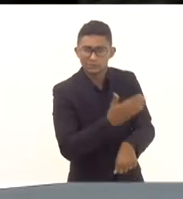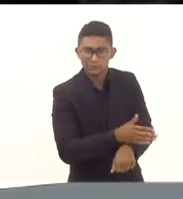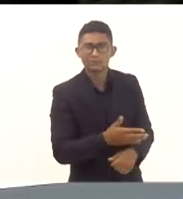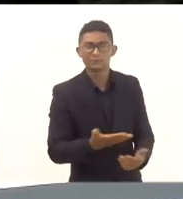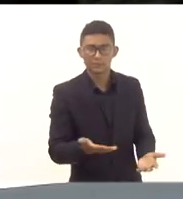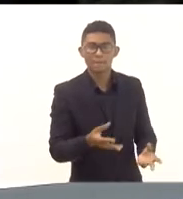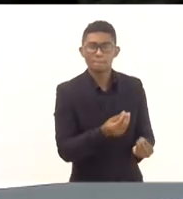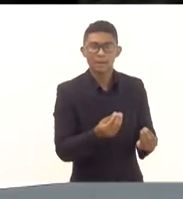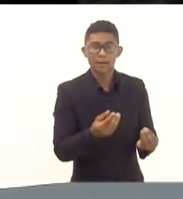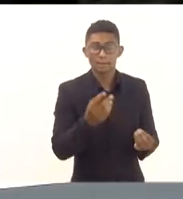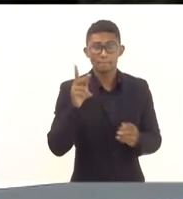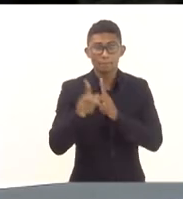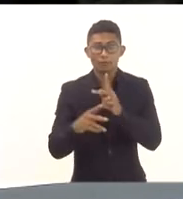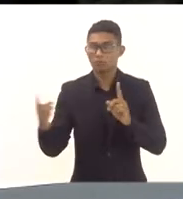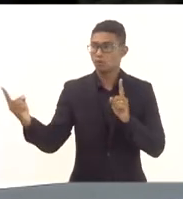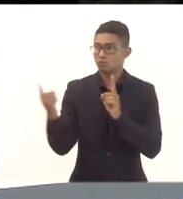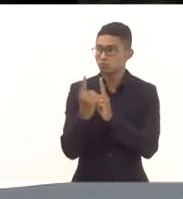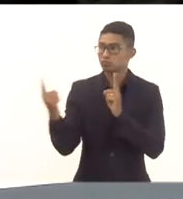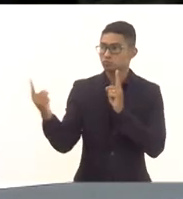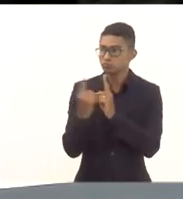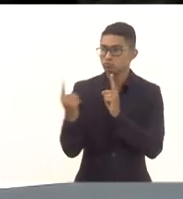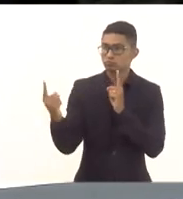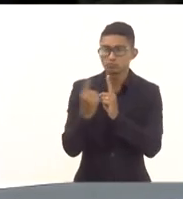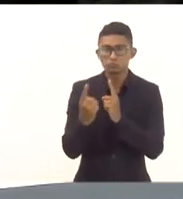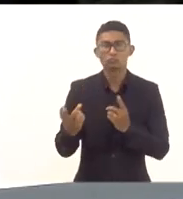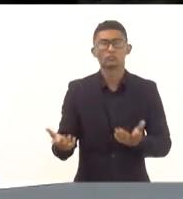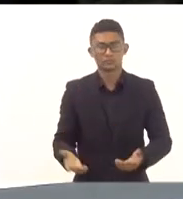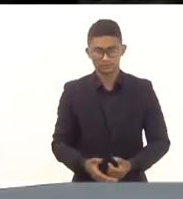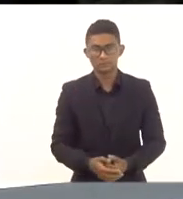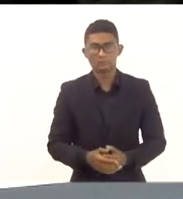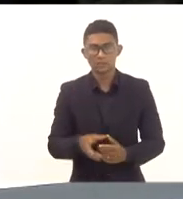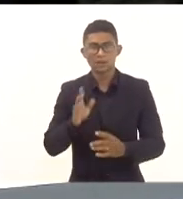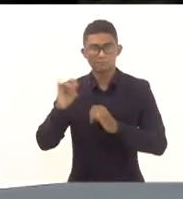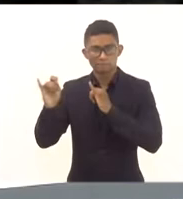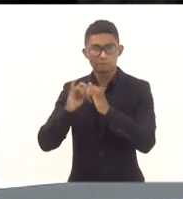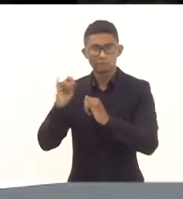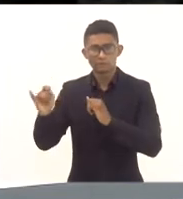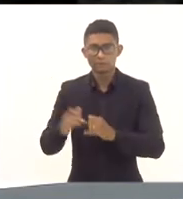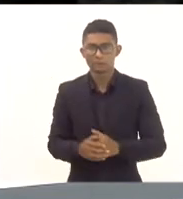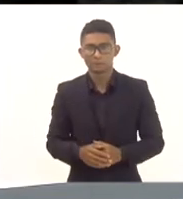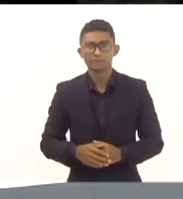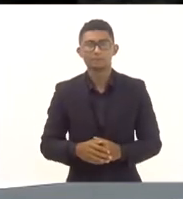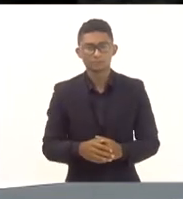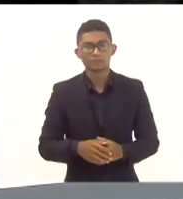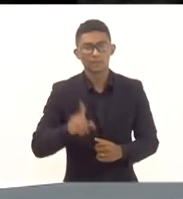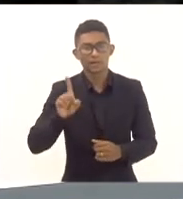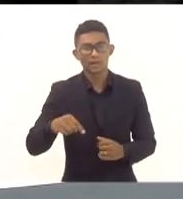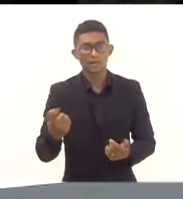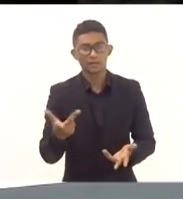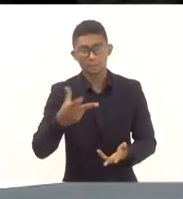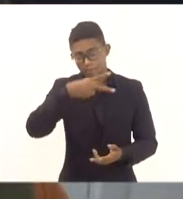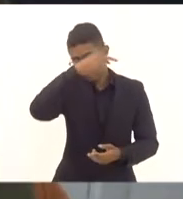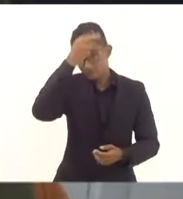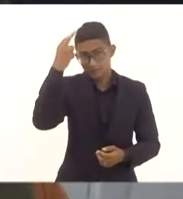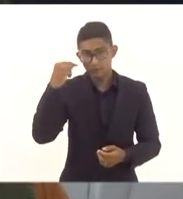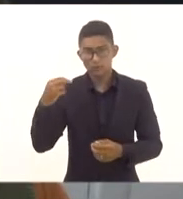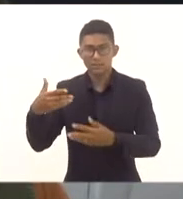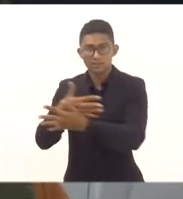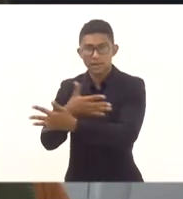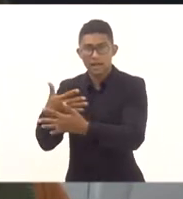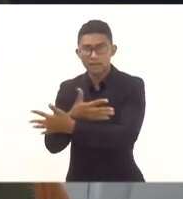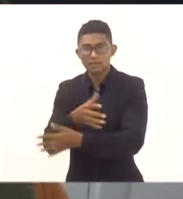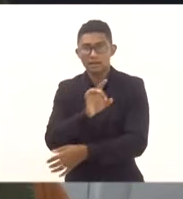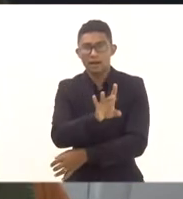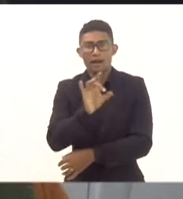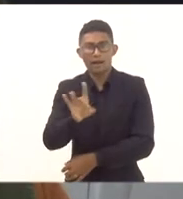à população que na realidade que tá fazer um são as prefeituras de cada cidade de casa simples assim e prefeitura está uma bagunça